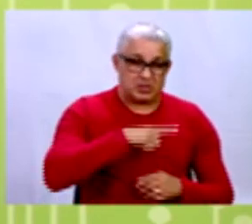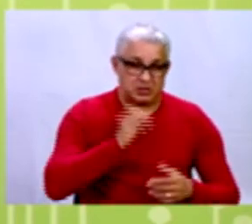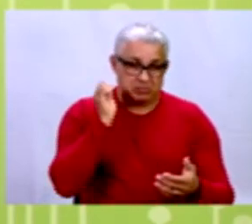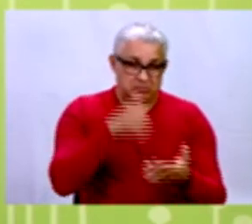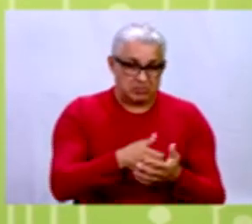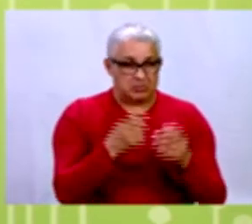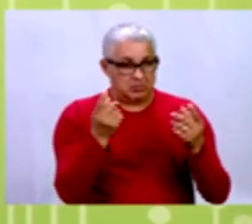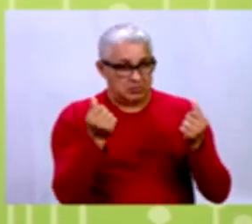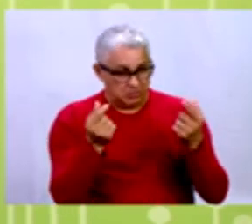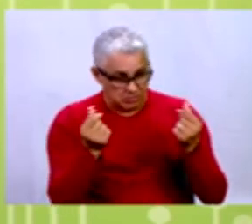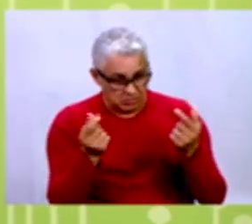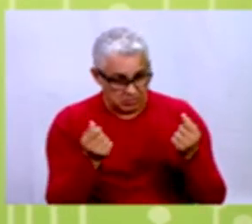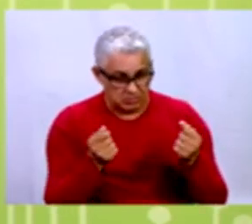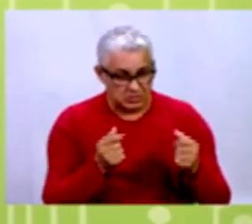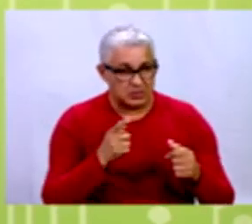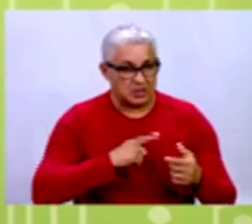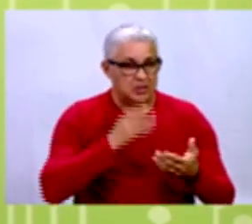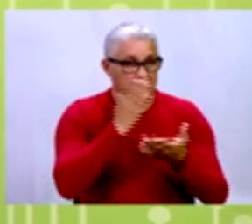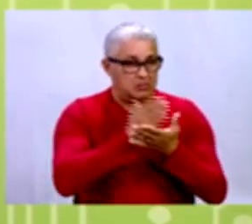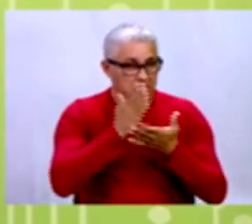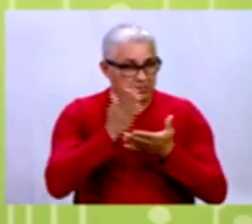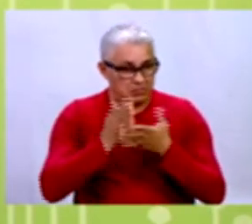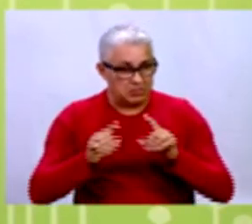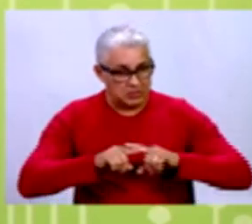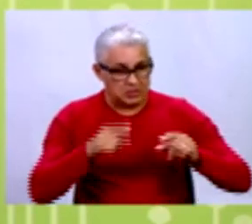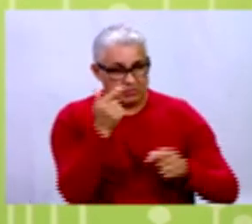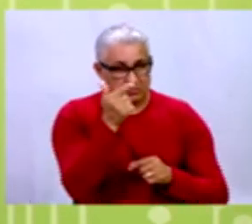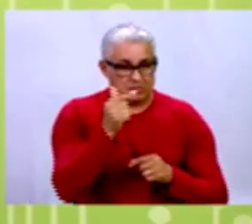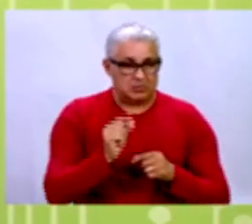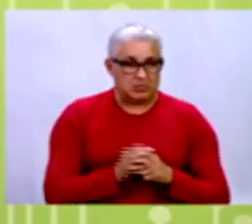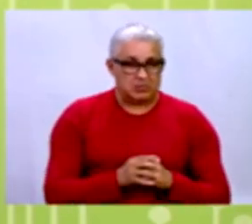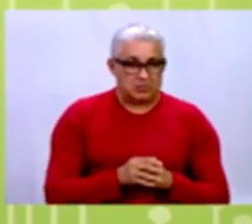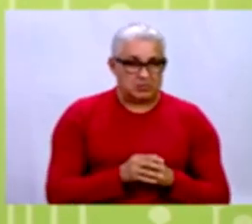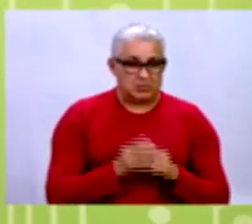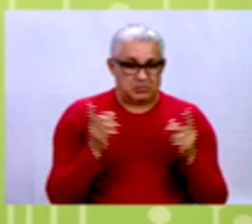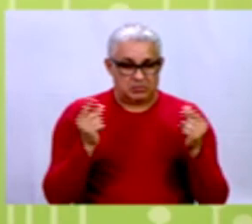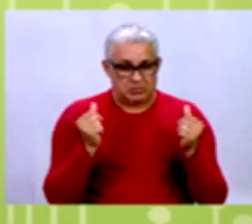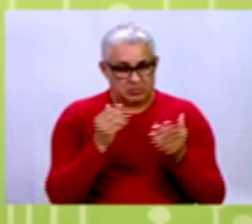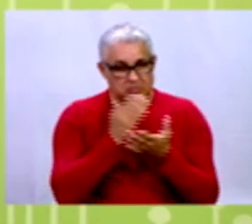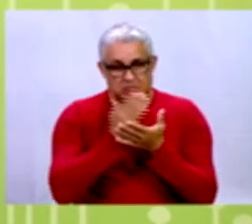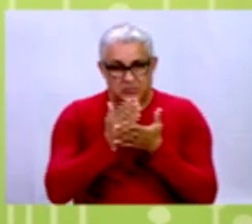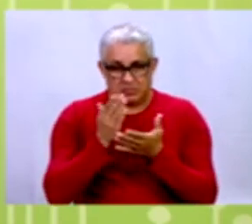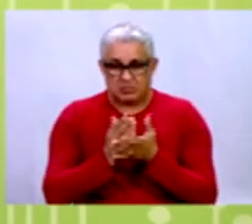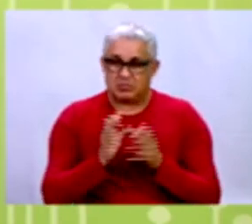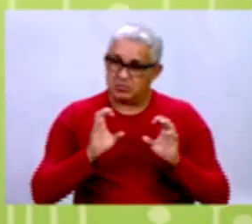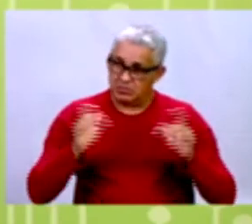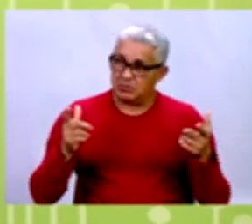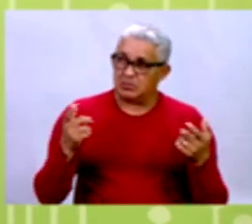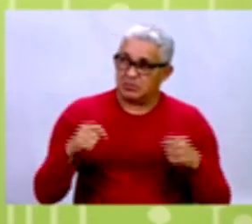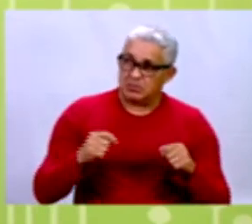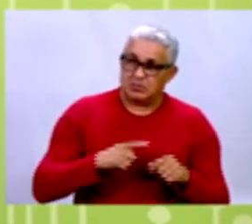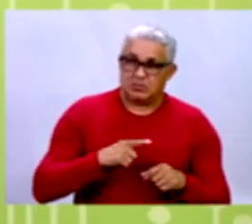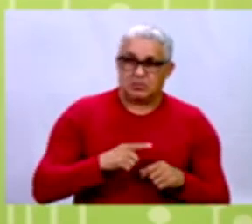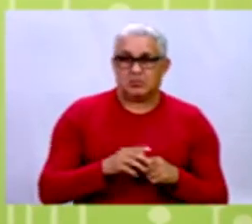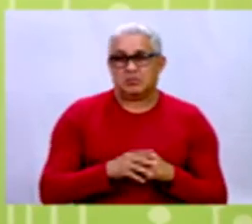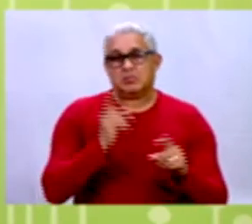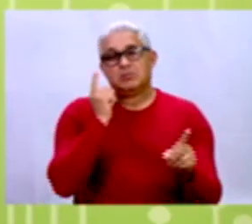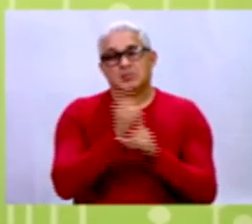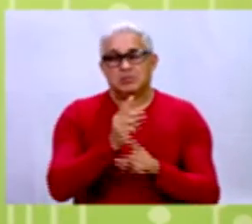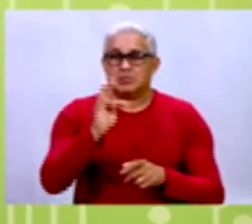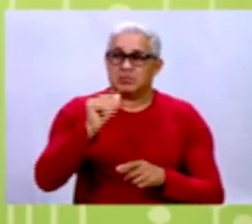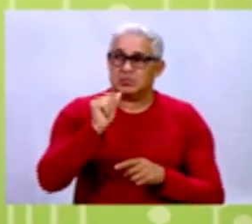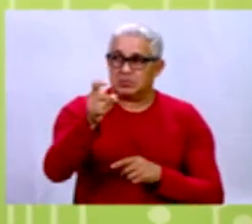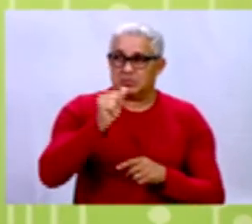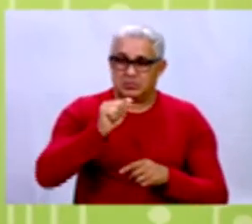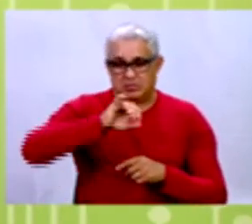vista e tem parcelas, mas não tem o valor das parcelas, no caso, lógico que vocês têm que ter a taxa de